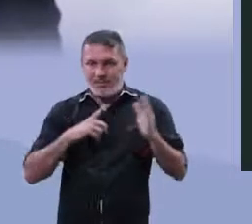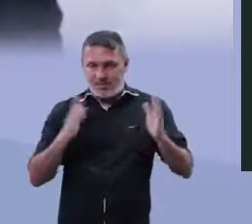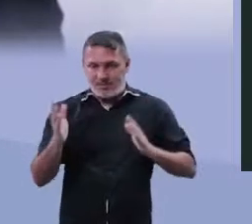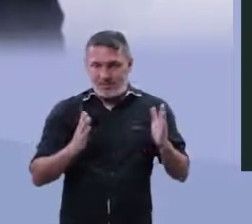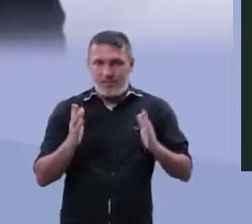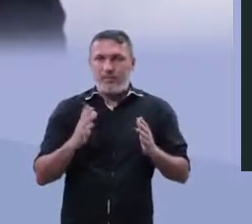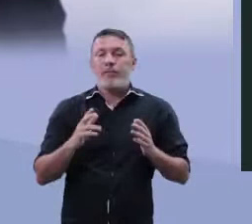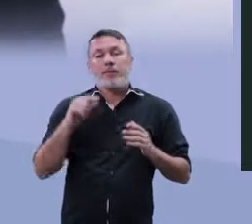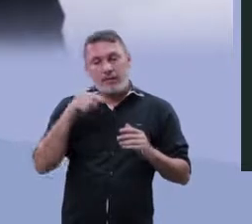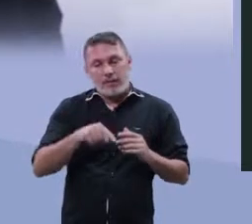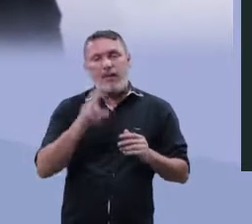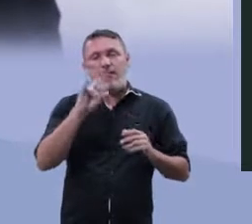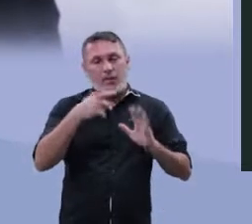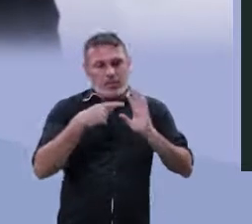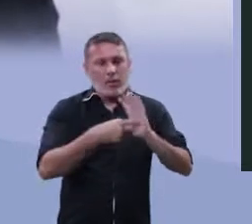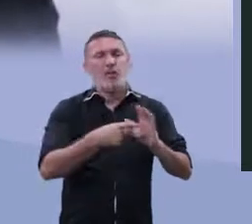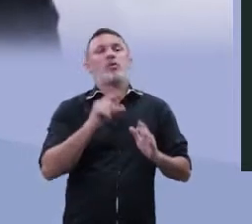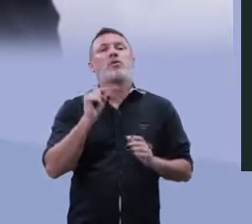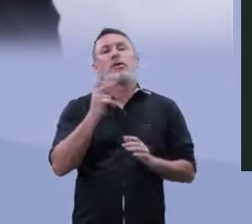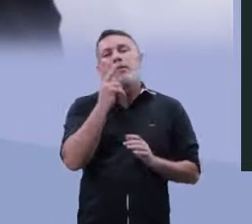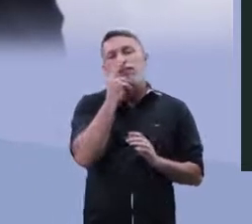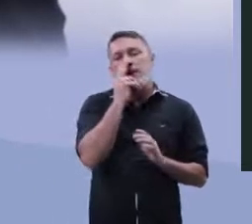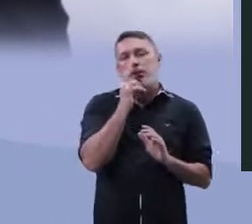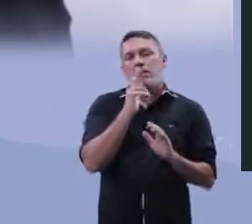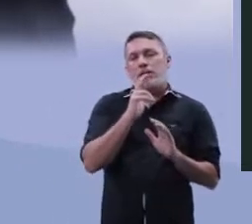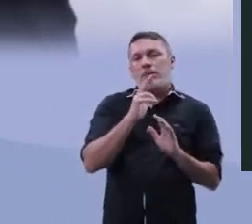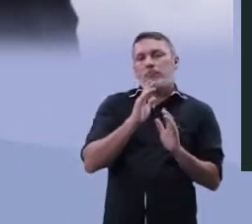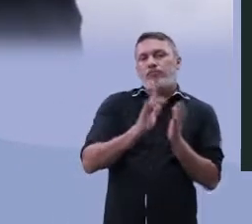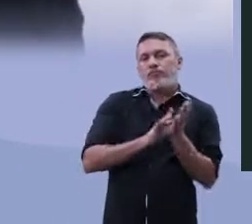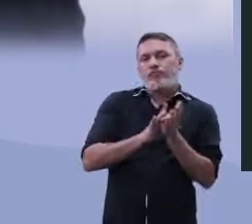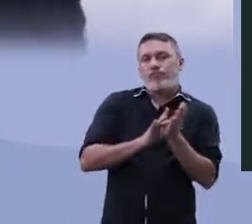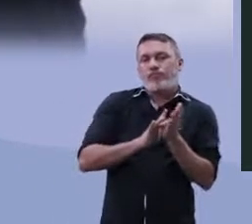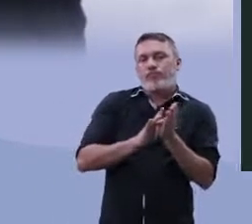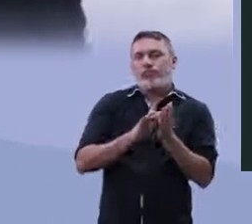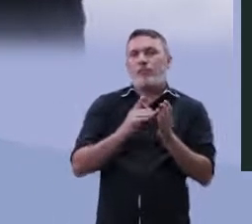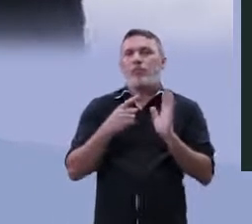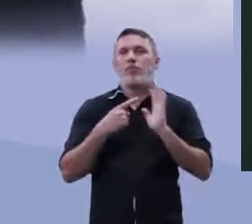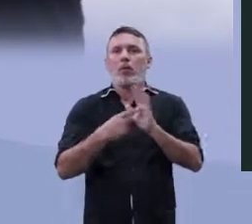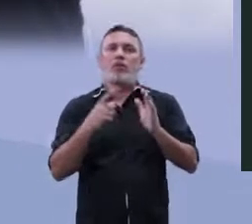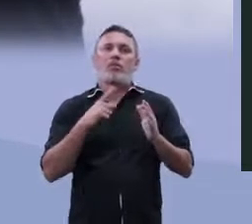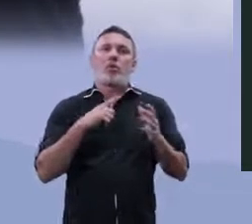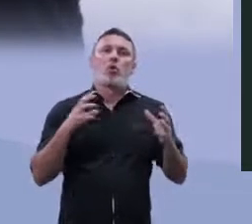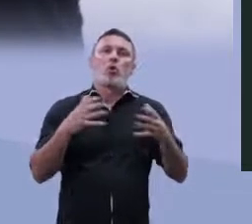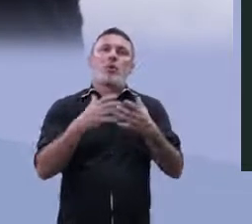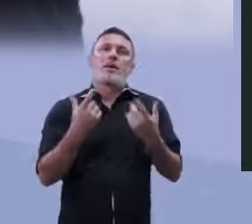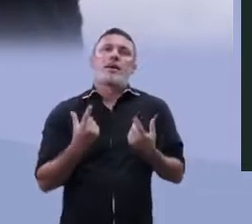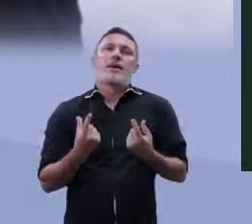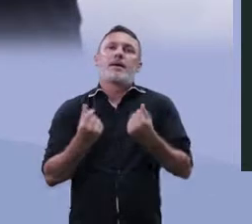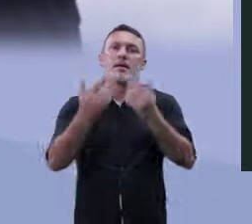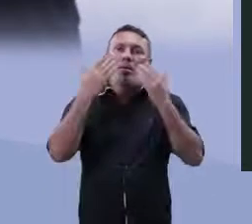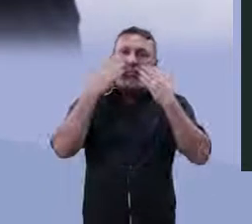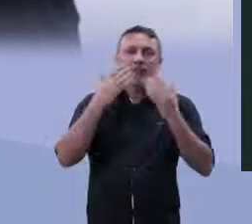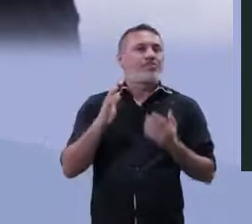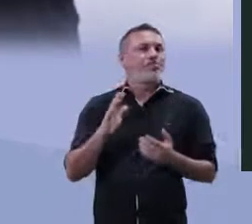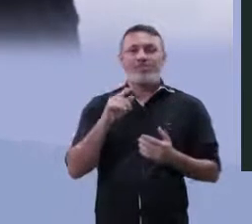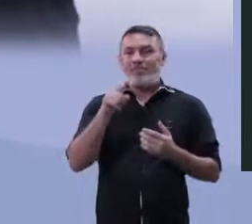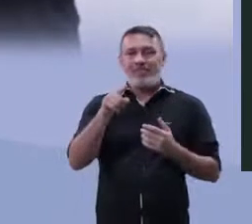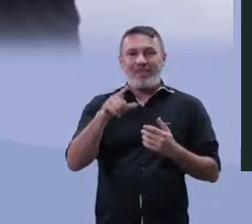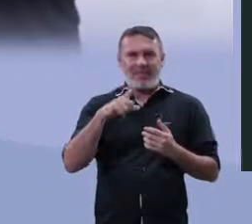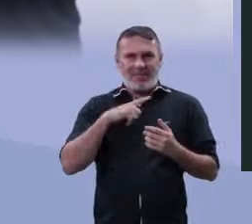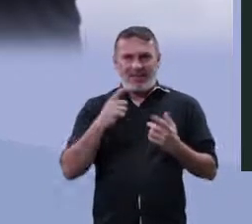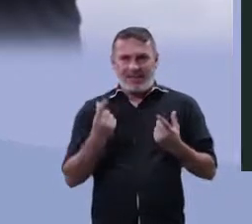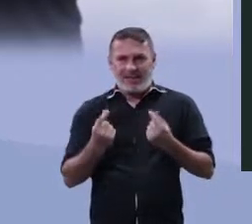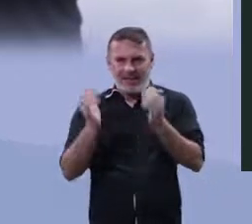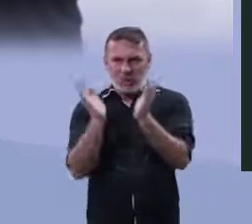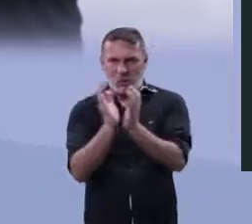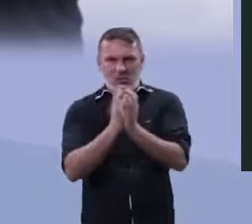37, 37, 45, é que vai forjar a existência de uma burguesia, mas essa burguesia, como eu já disse antes, ela